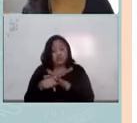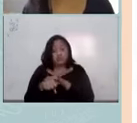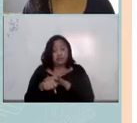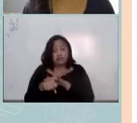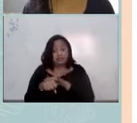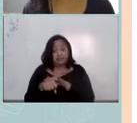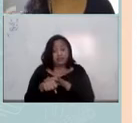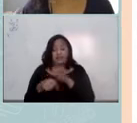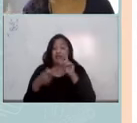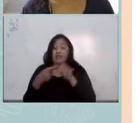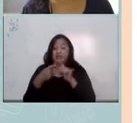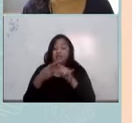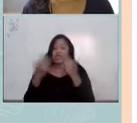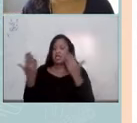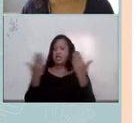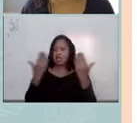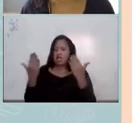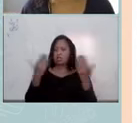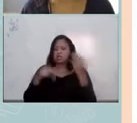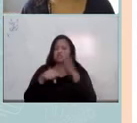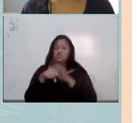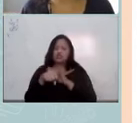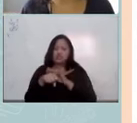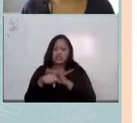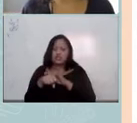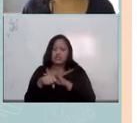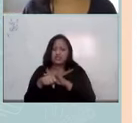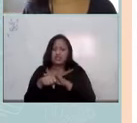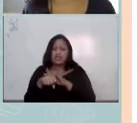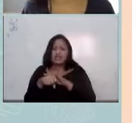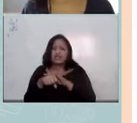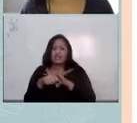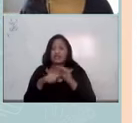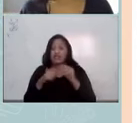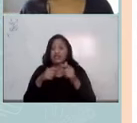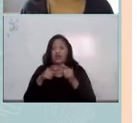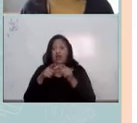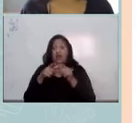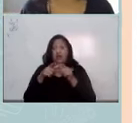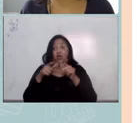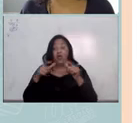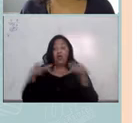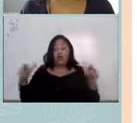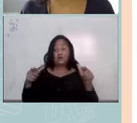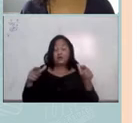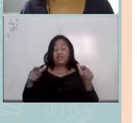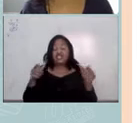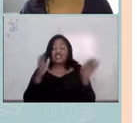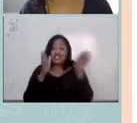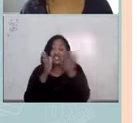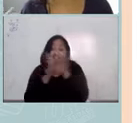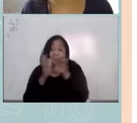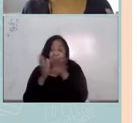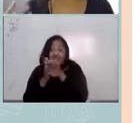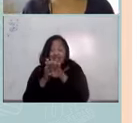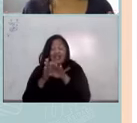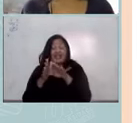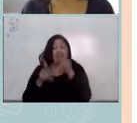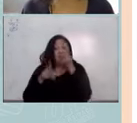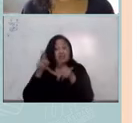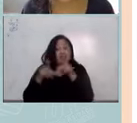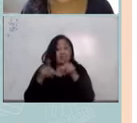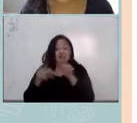E tem relação com isso, né, por serem doenças que vão assolar, né, que vão aí acometer a população mais pobre, e que, infelizmente, né, não vai